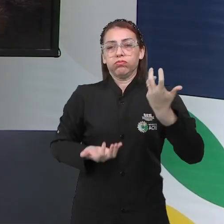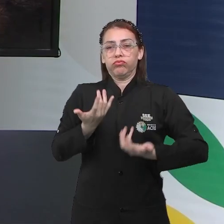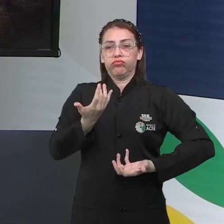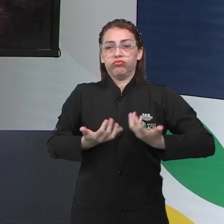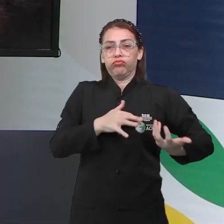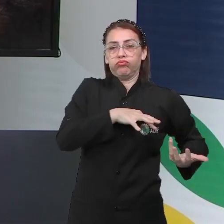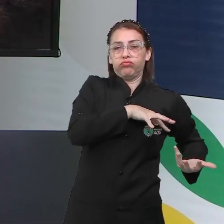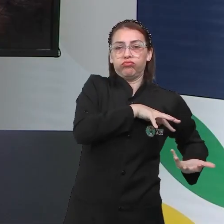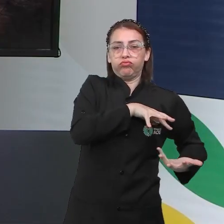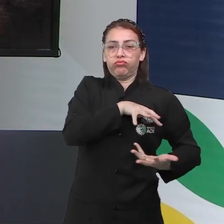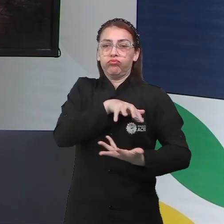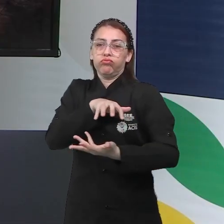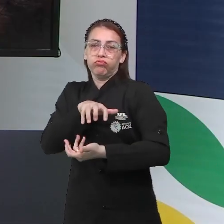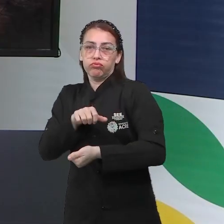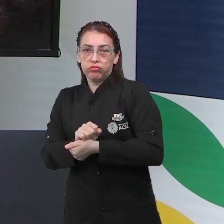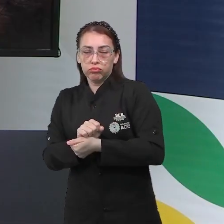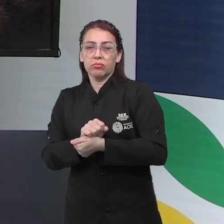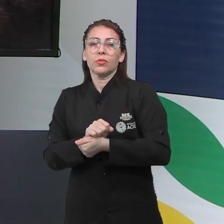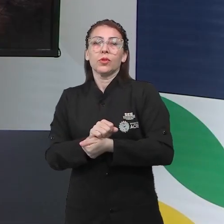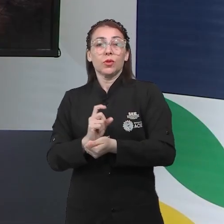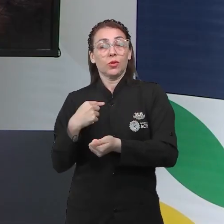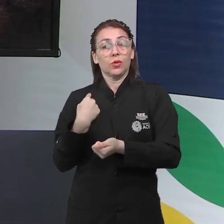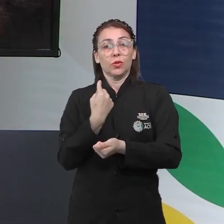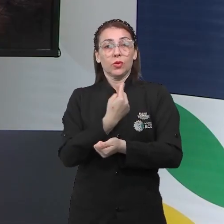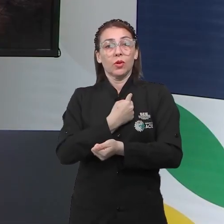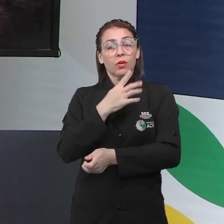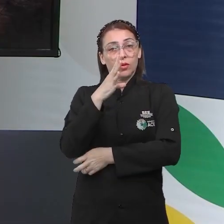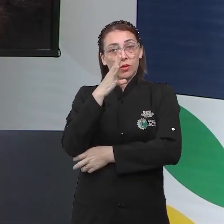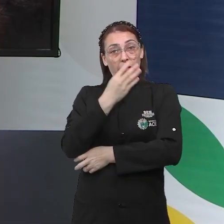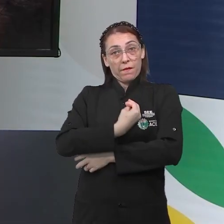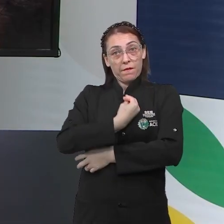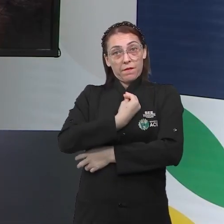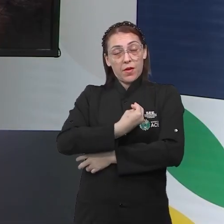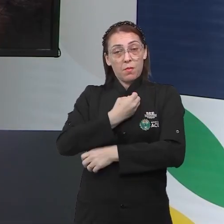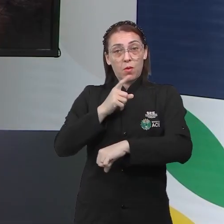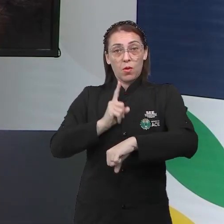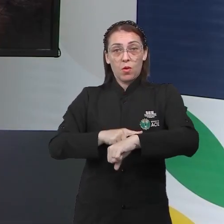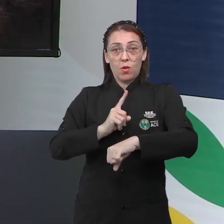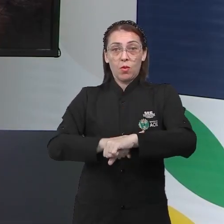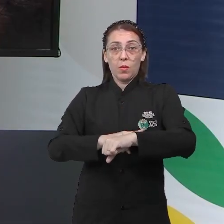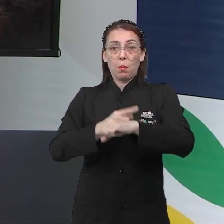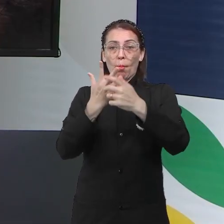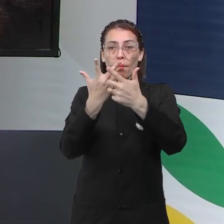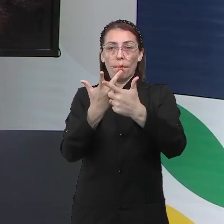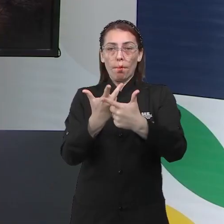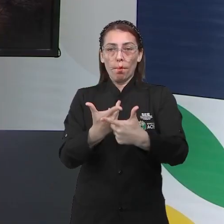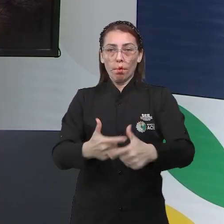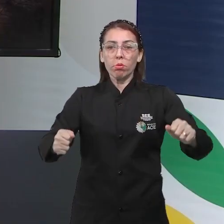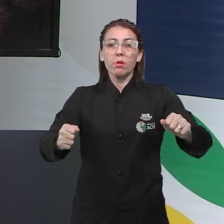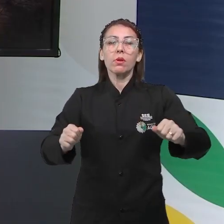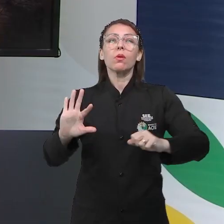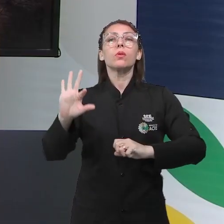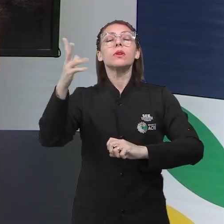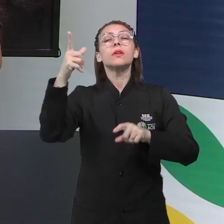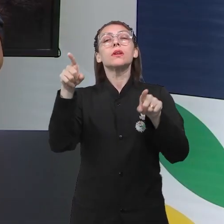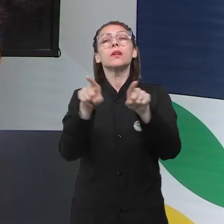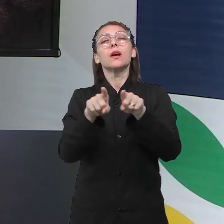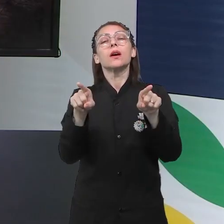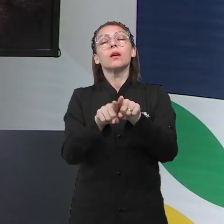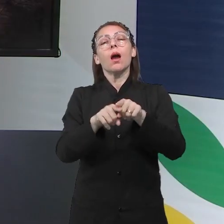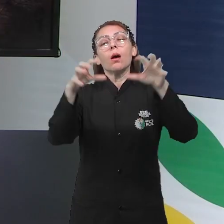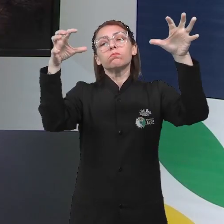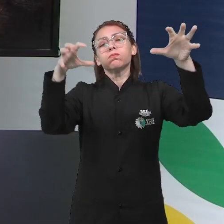global. E aí, pessoal, a gente presencia momentos de extrema seca, quando não eram para acontecer, tempos